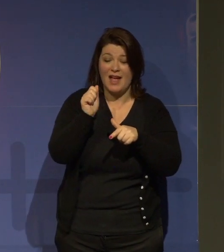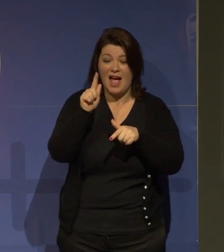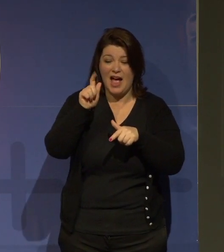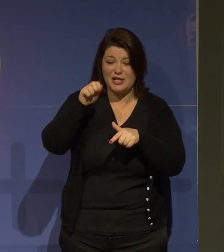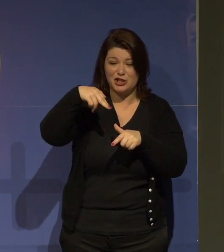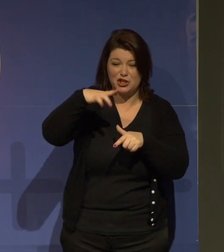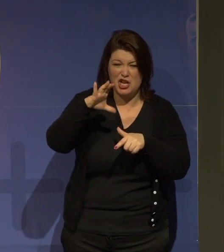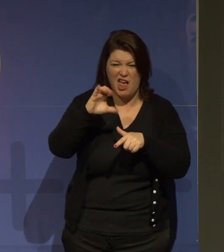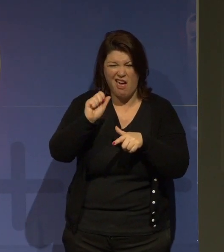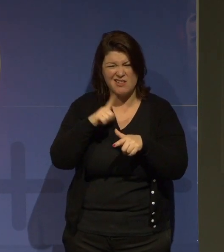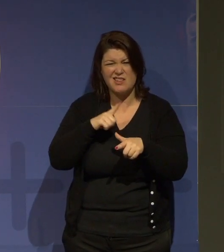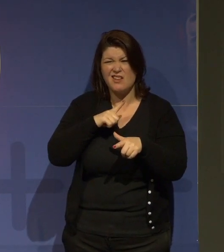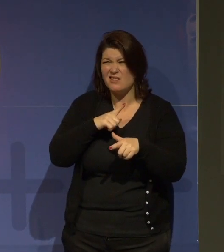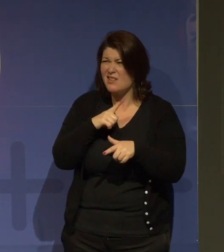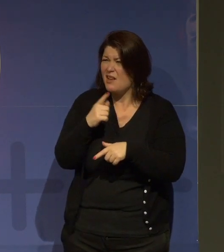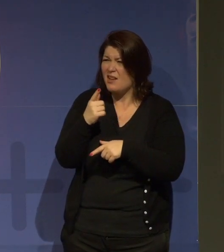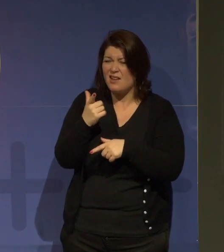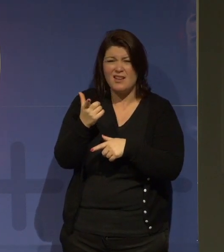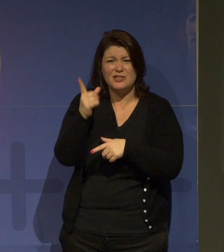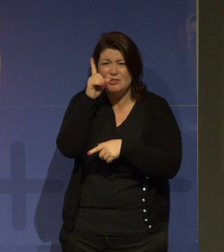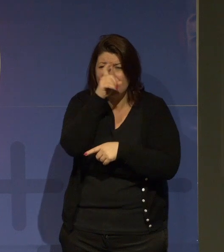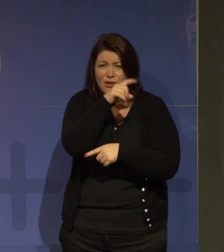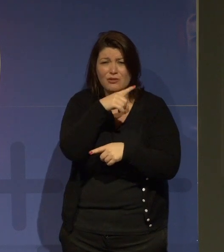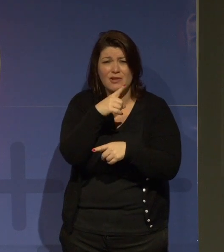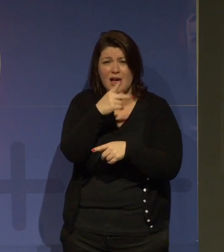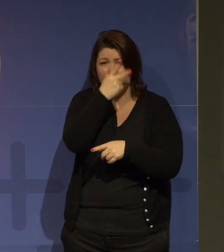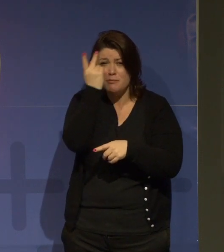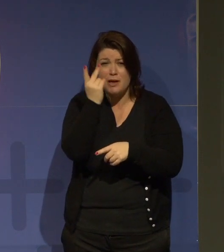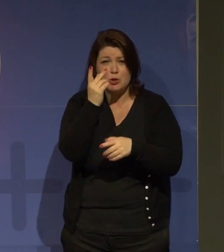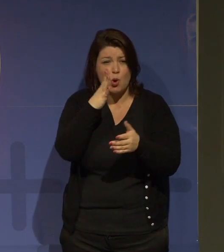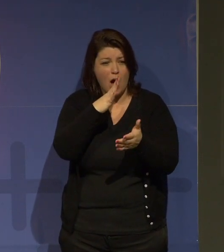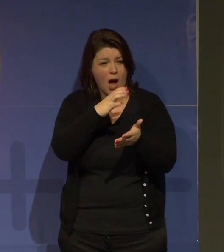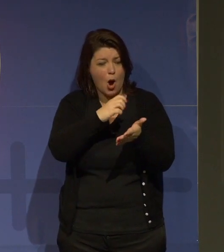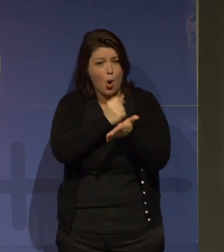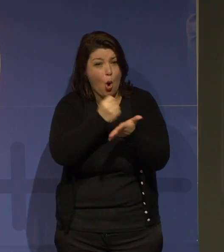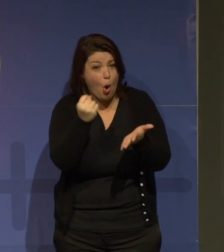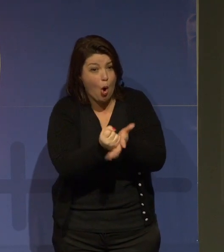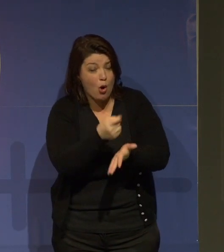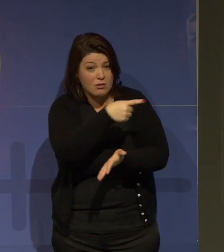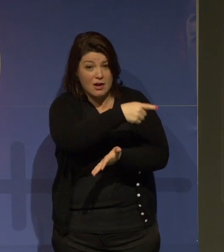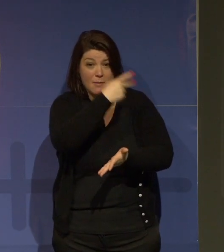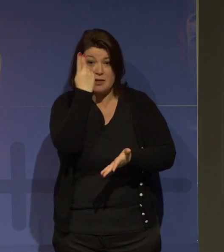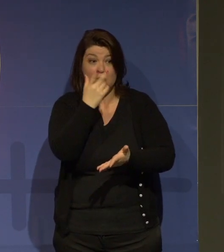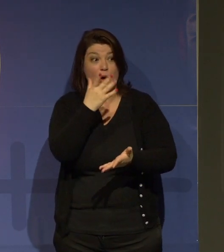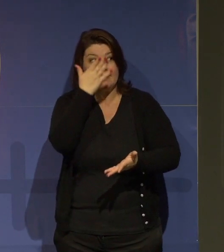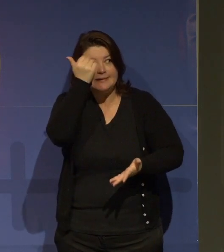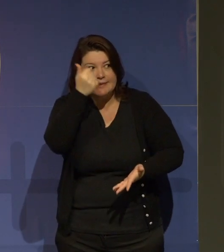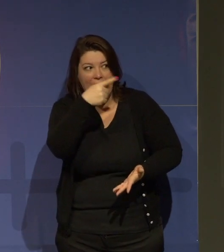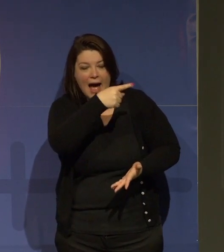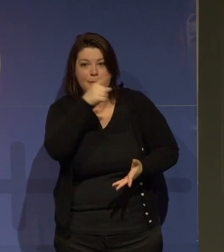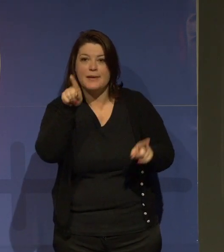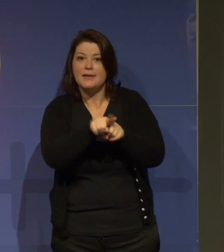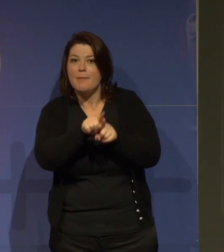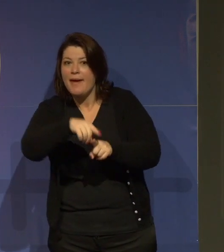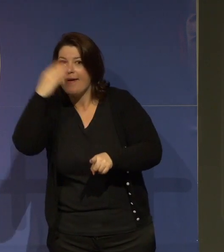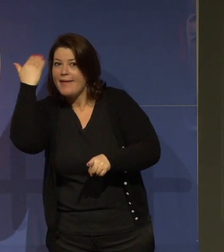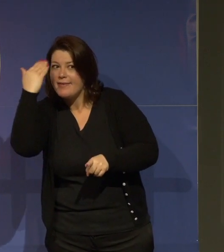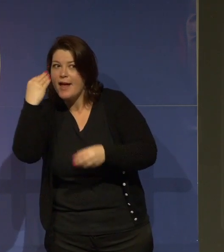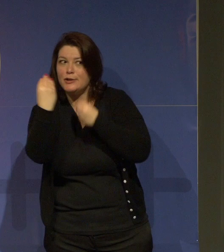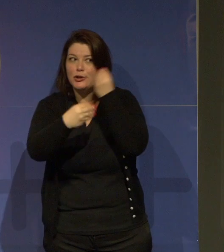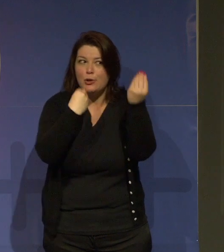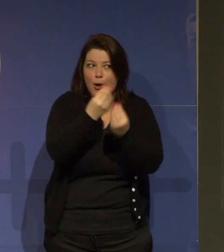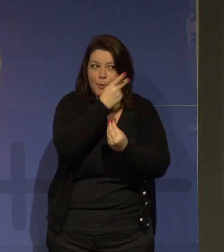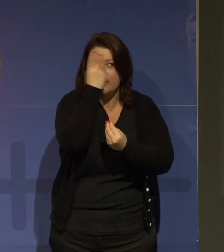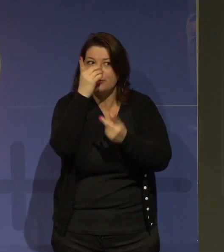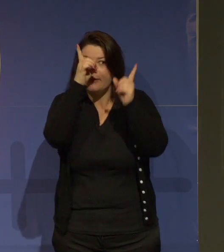de empregar profissionais nessas 3 áreas que saibam e entendam da experiência da navegação da pessoa